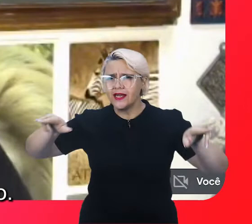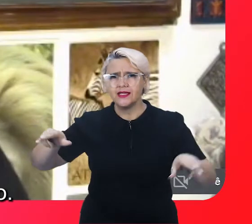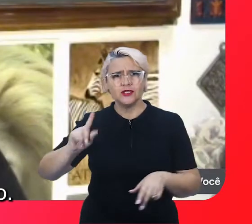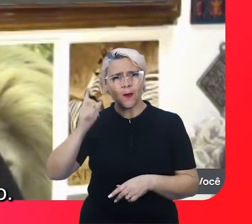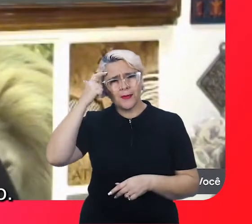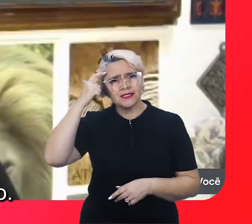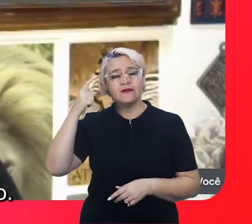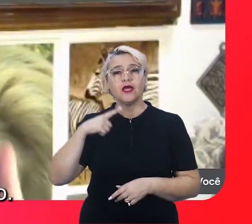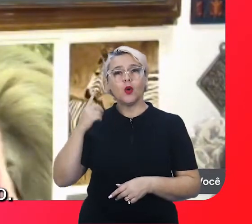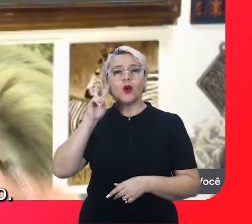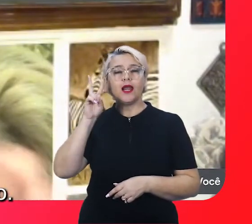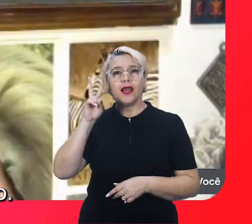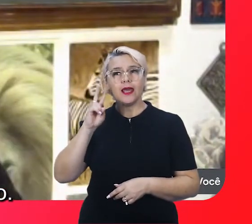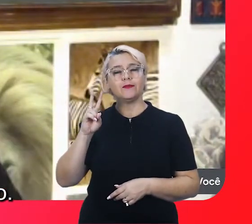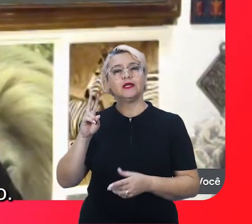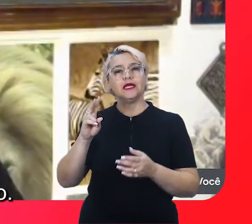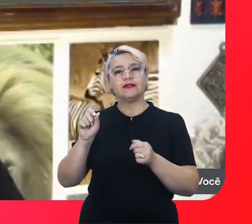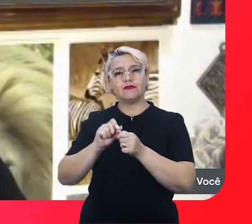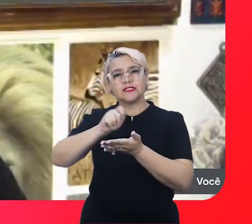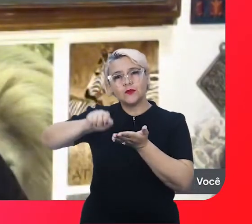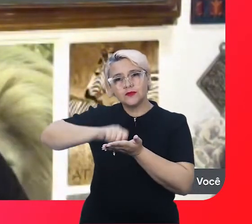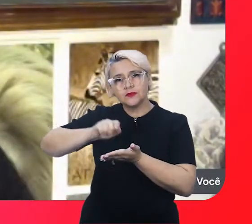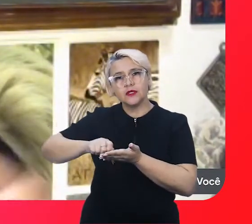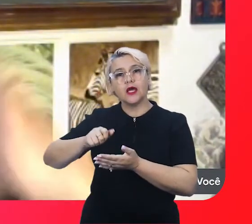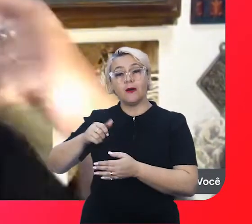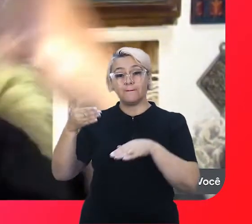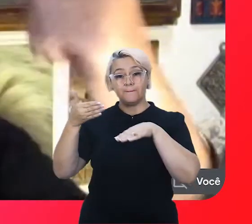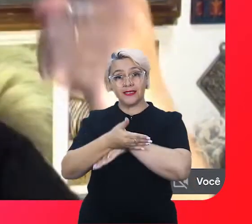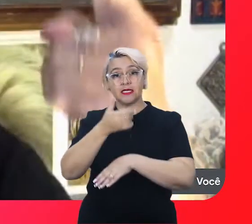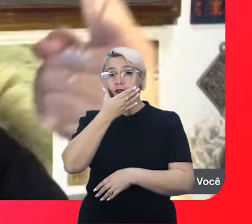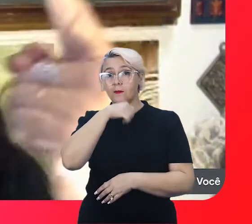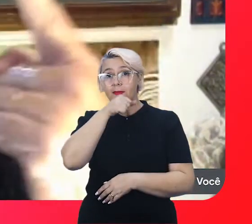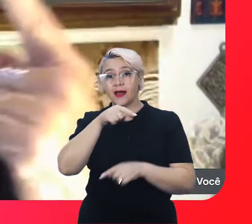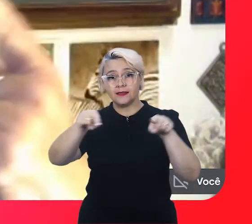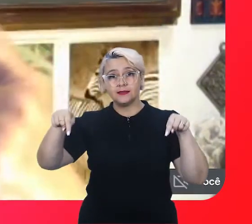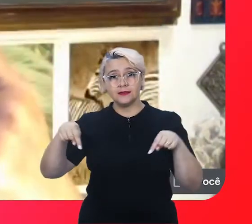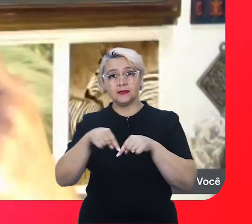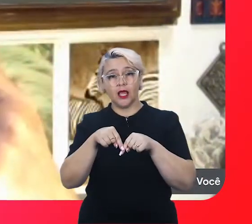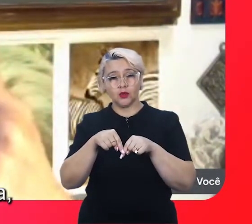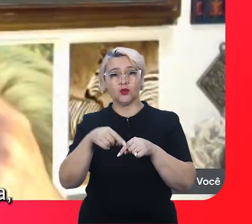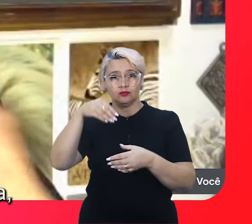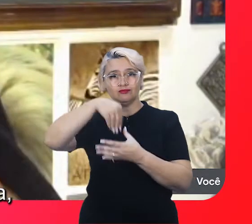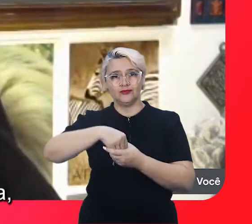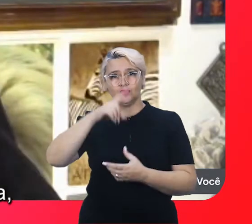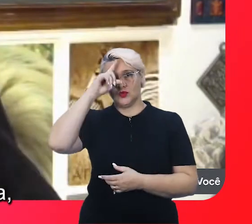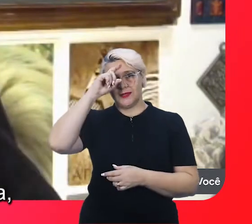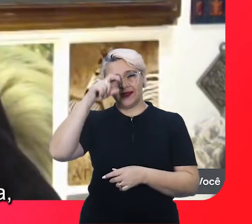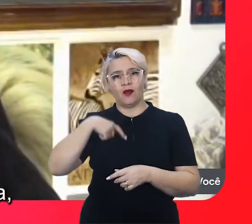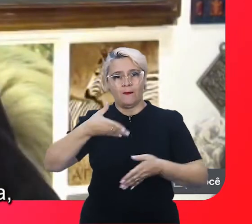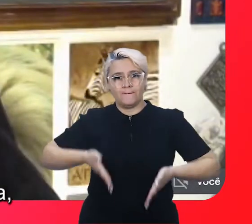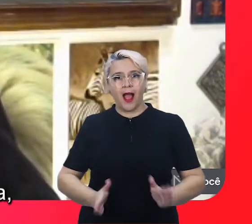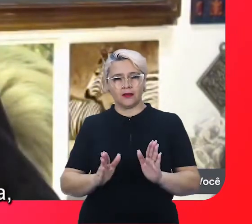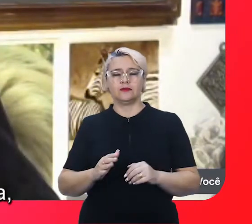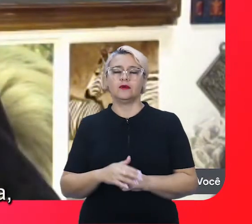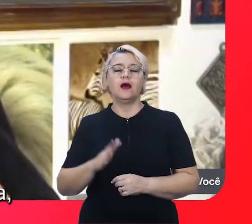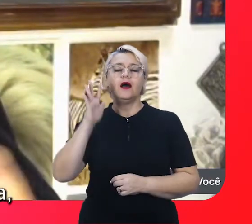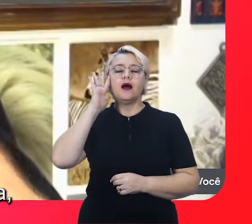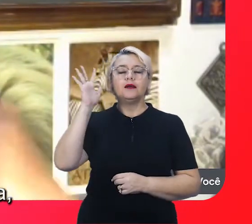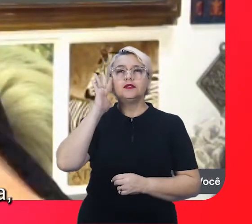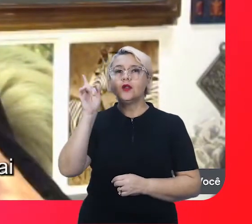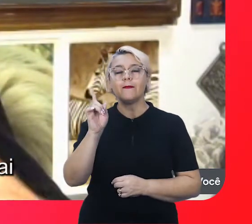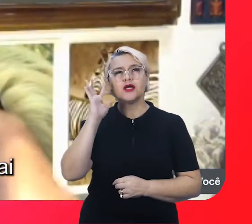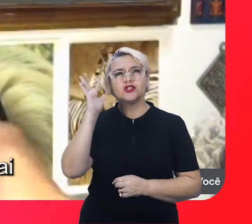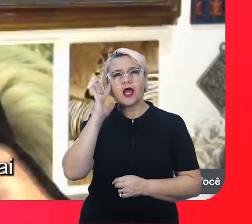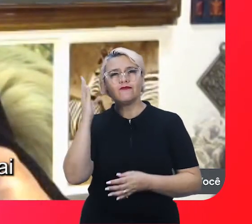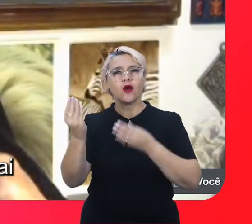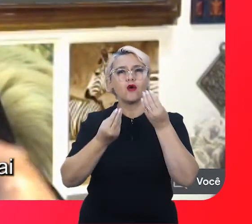sobre presença do pai na sala de parto, começou naquele tempo a ter. E eu me imaginava assim, na minha